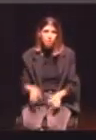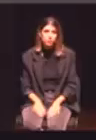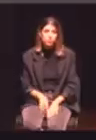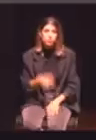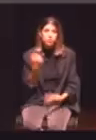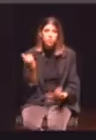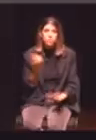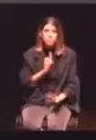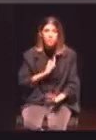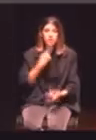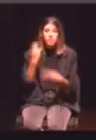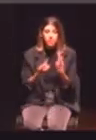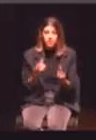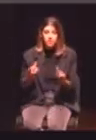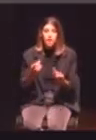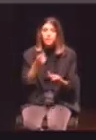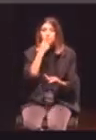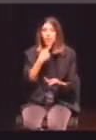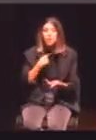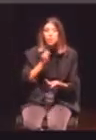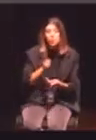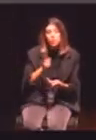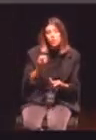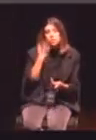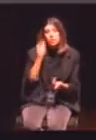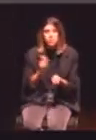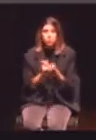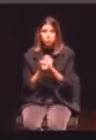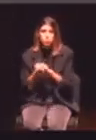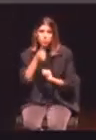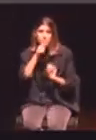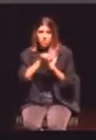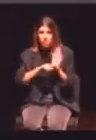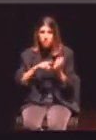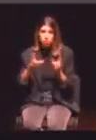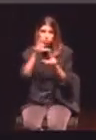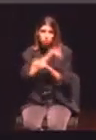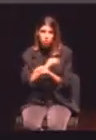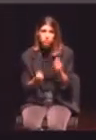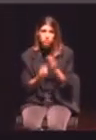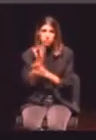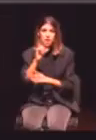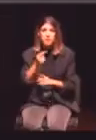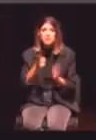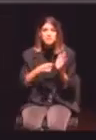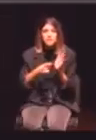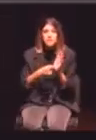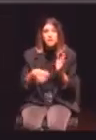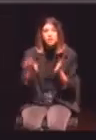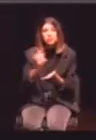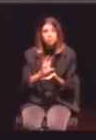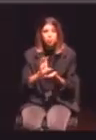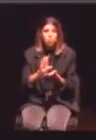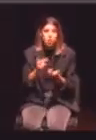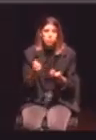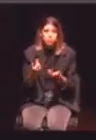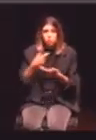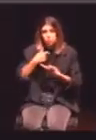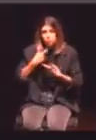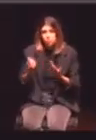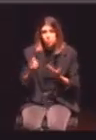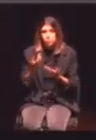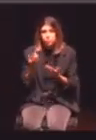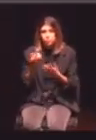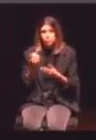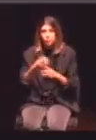é preciso avaliar o que está a falhar e agilizar a implementação das medidas e para isso são necessários meios para uma resposta efetiva,